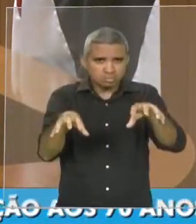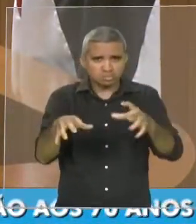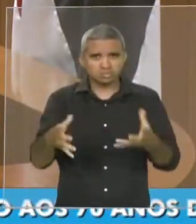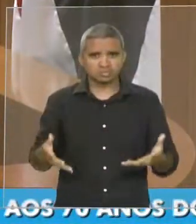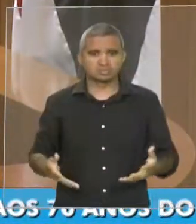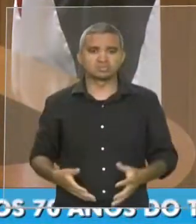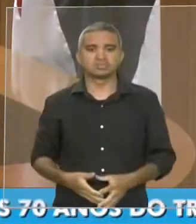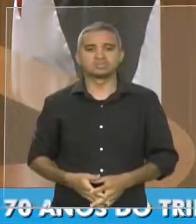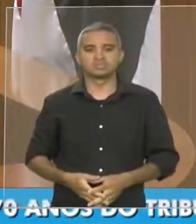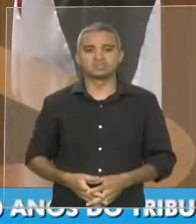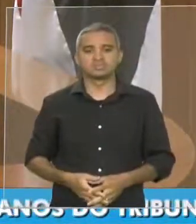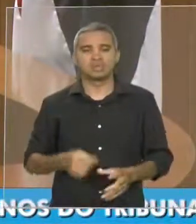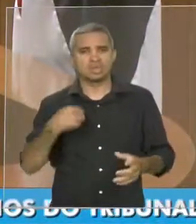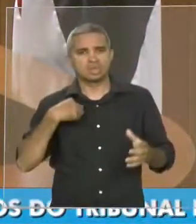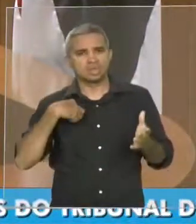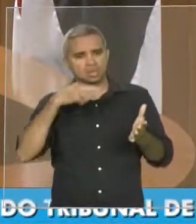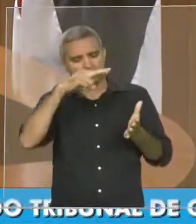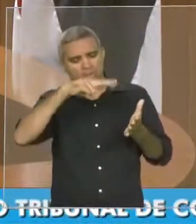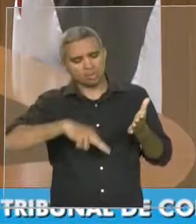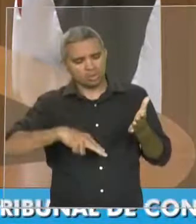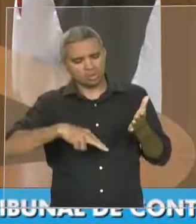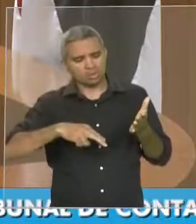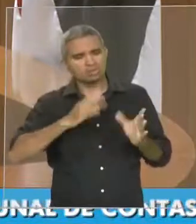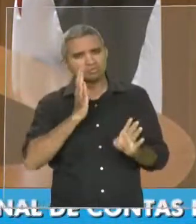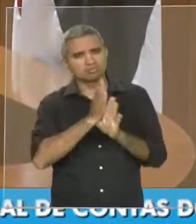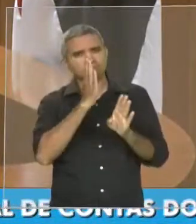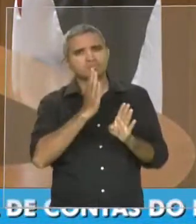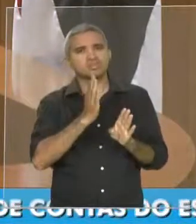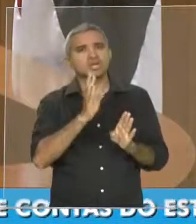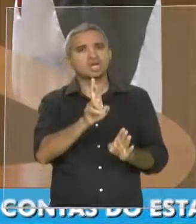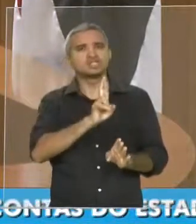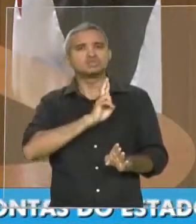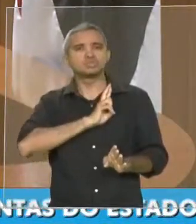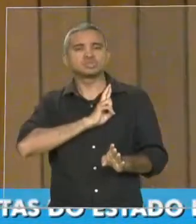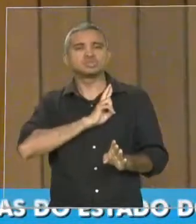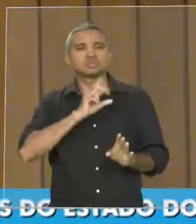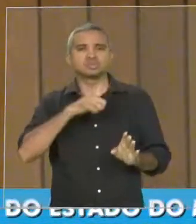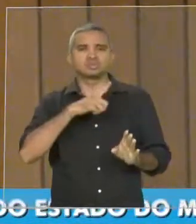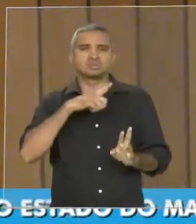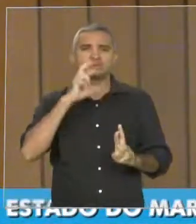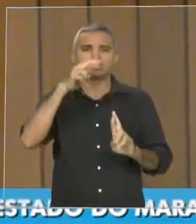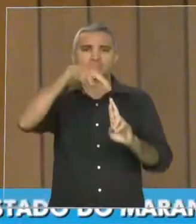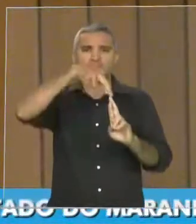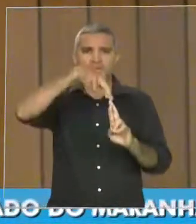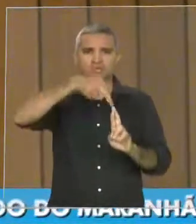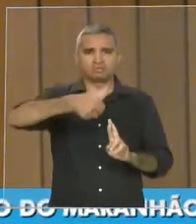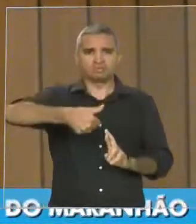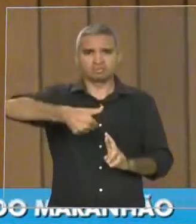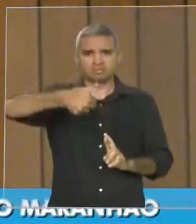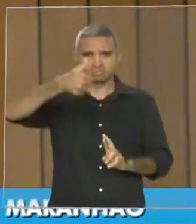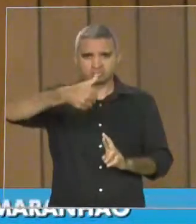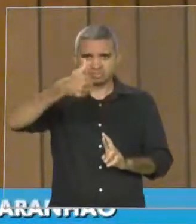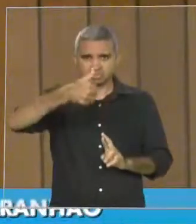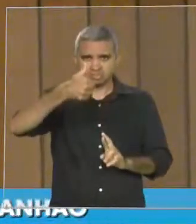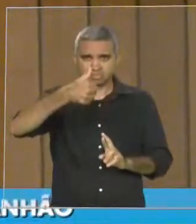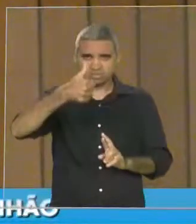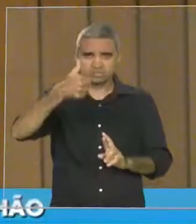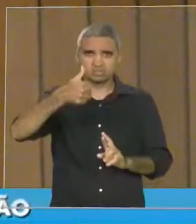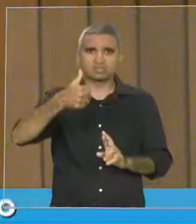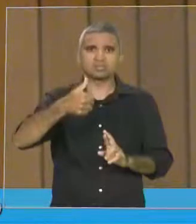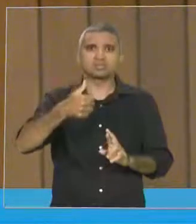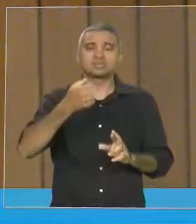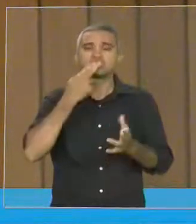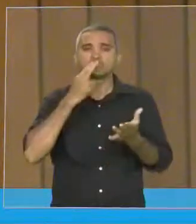eu encontro a resposta no parágrafo único do artigo 1º da Carta da República,